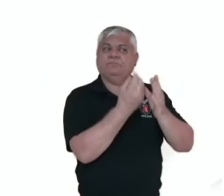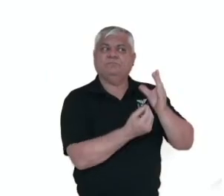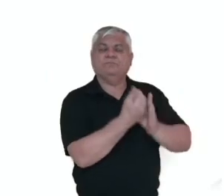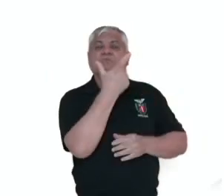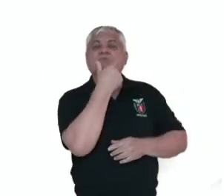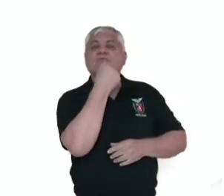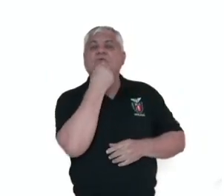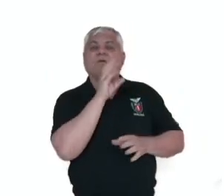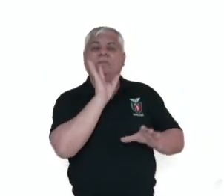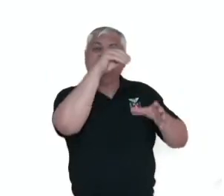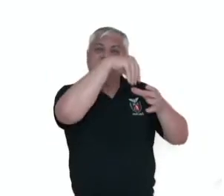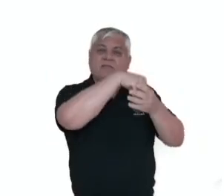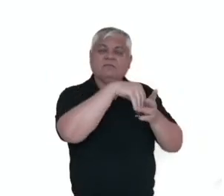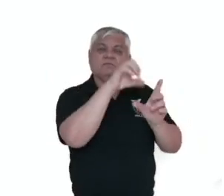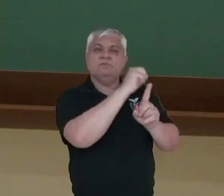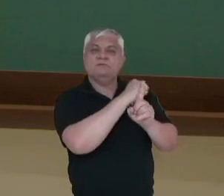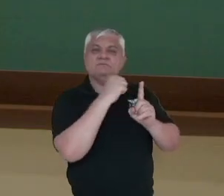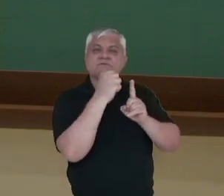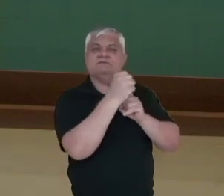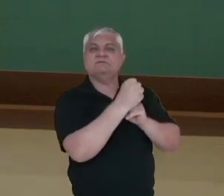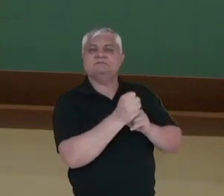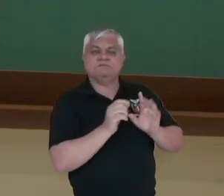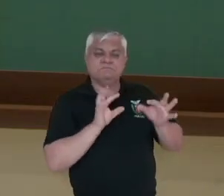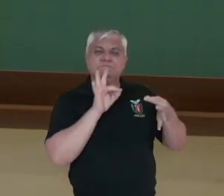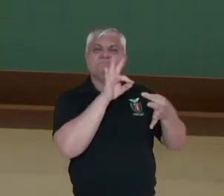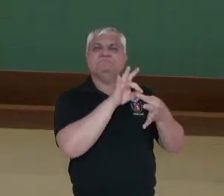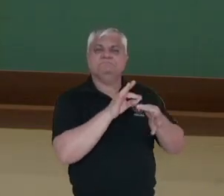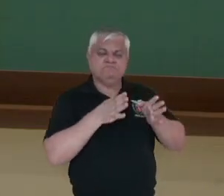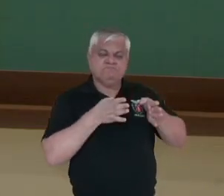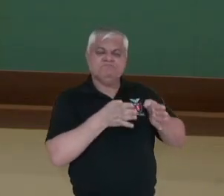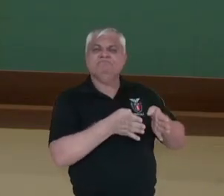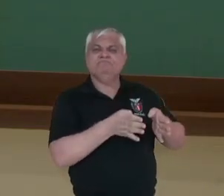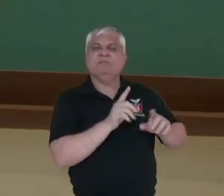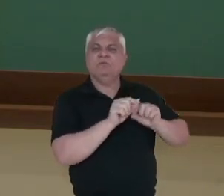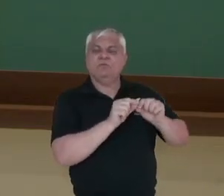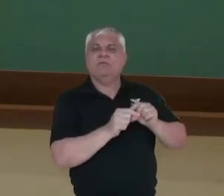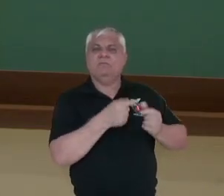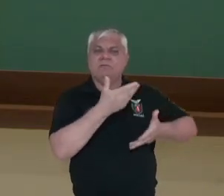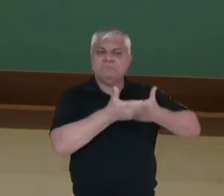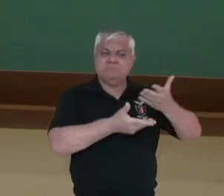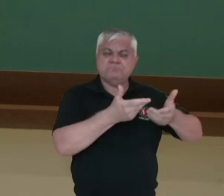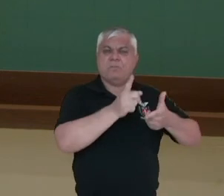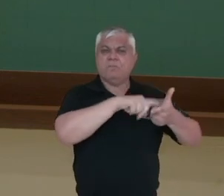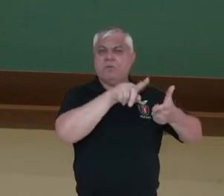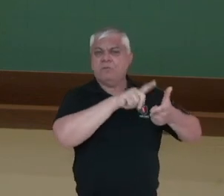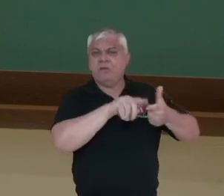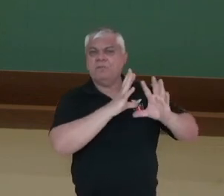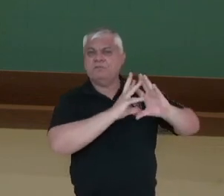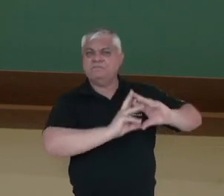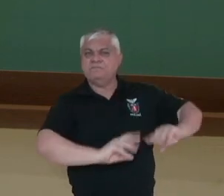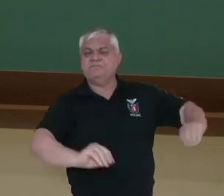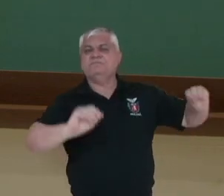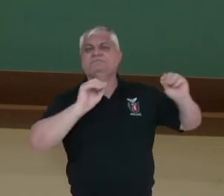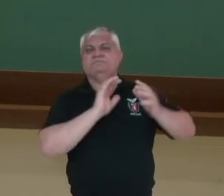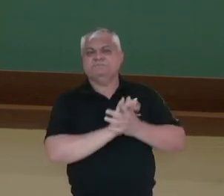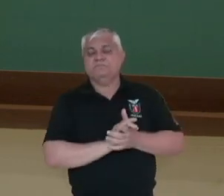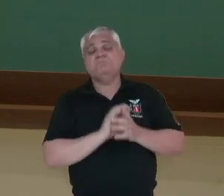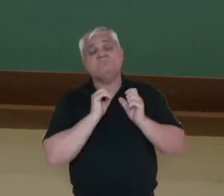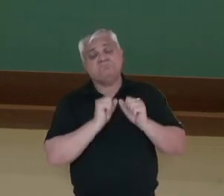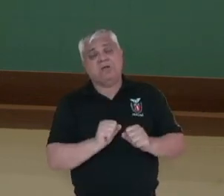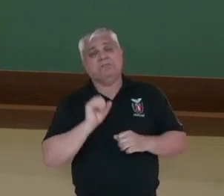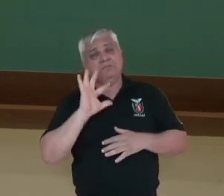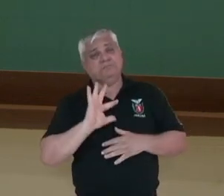homem dentro de um contexto específico para lidar, resolver conflitos que podem